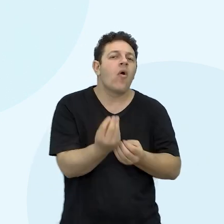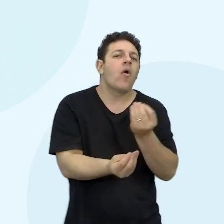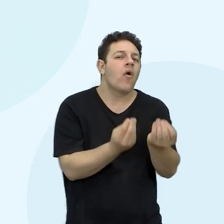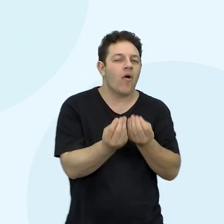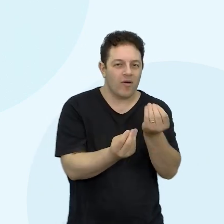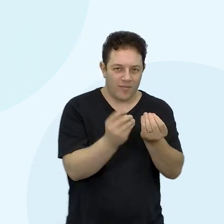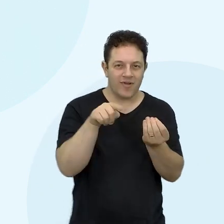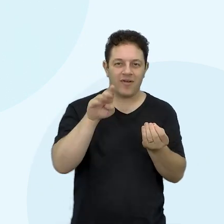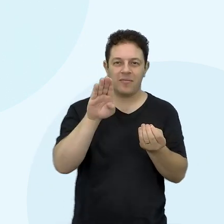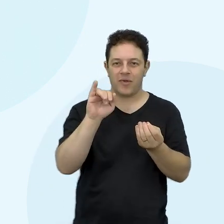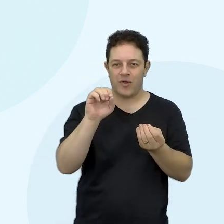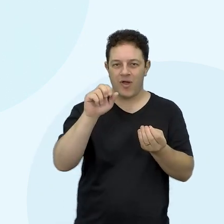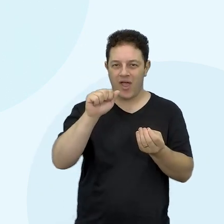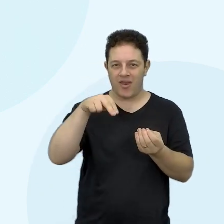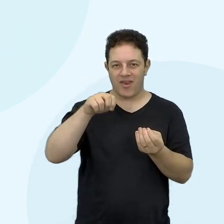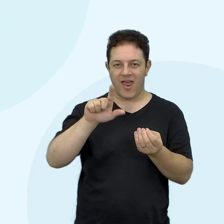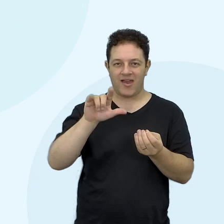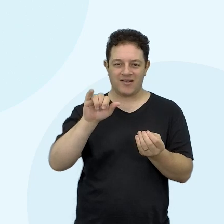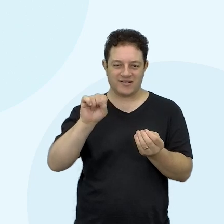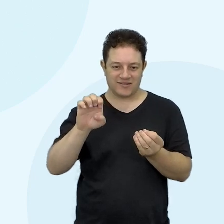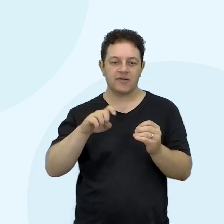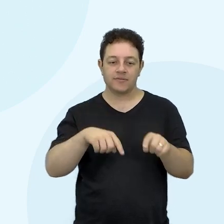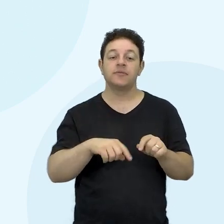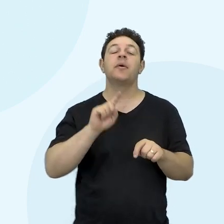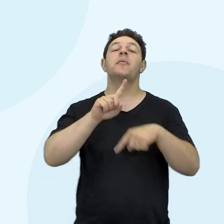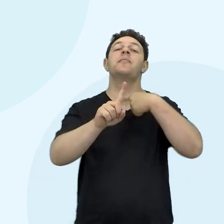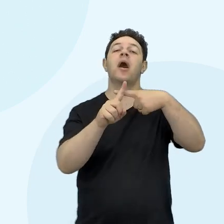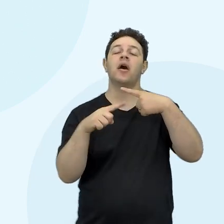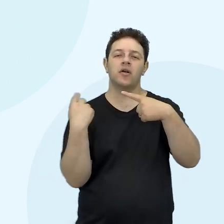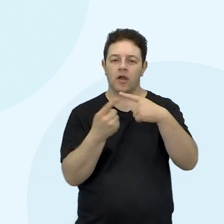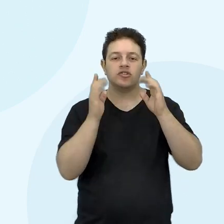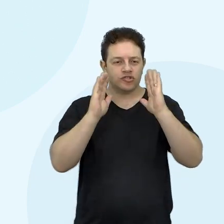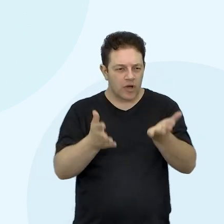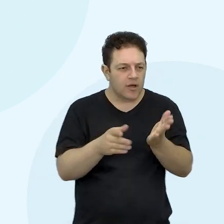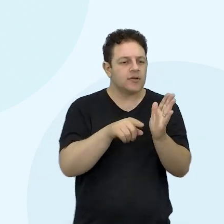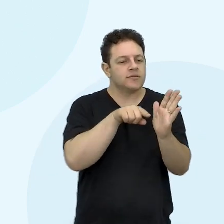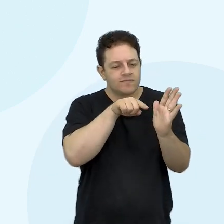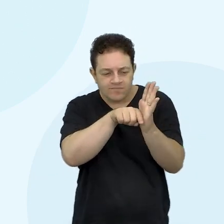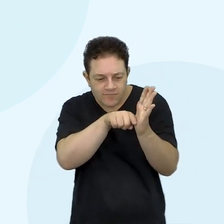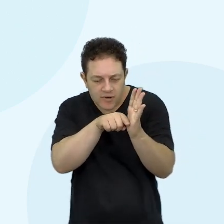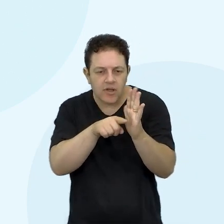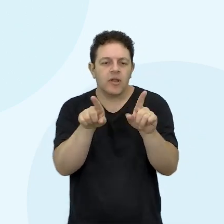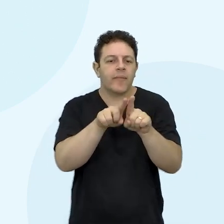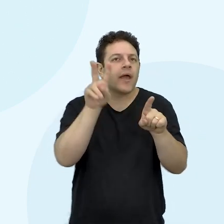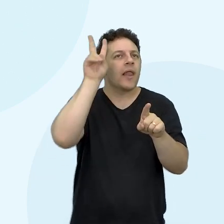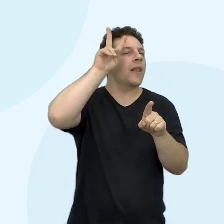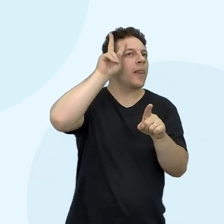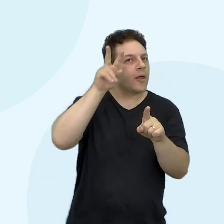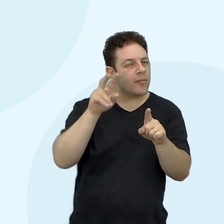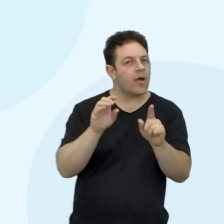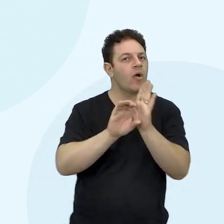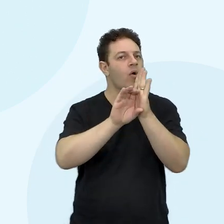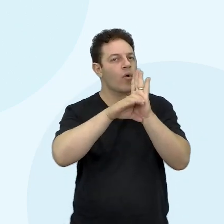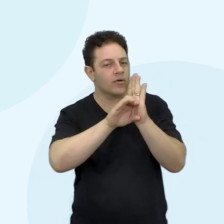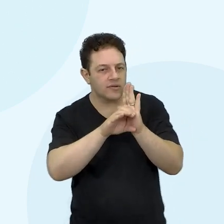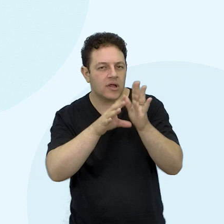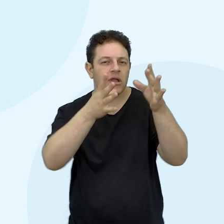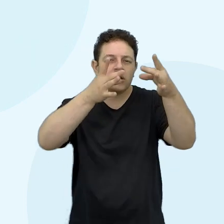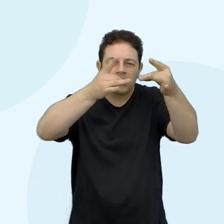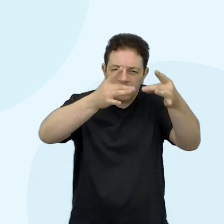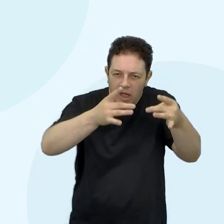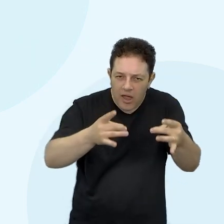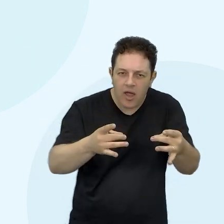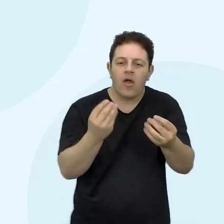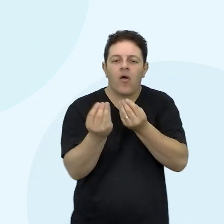nós fizemos, né, e analisamos, né, e retomamos também alguns conceitos, detalhamos